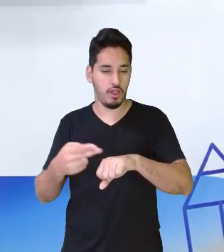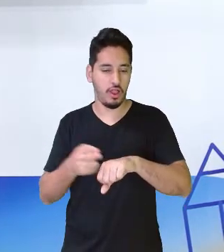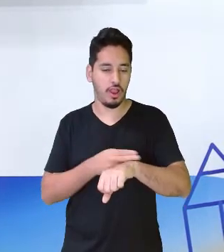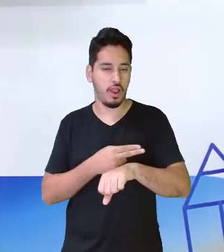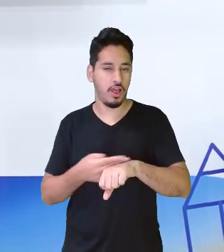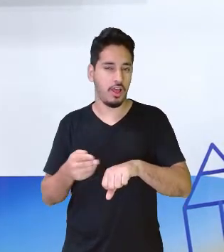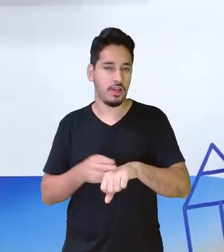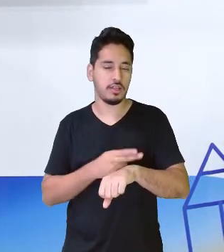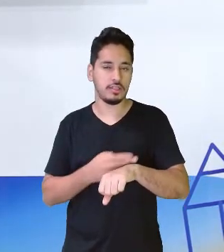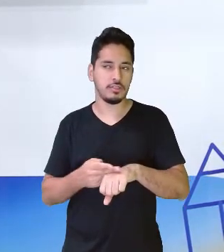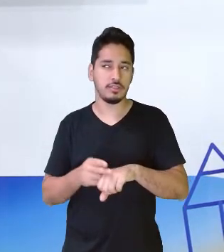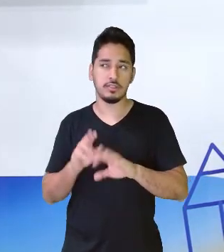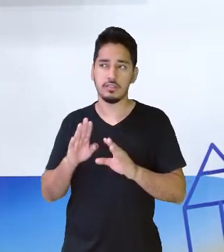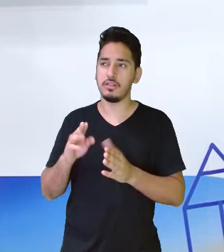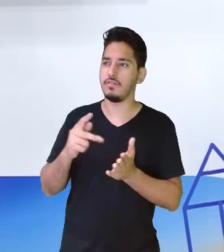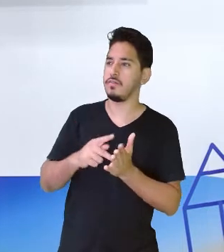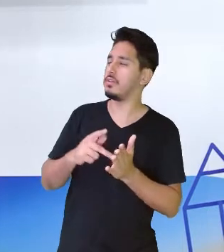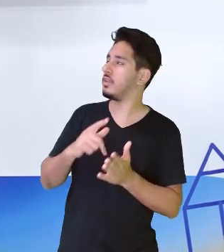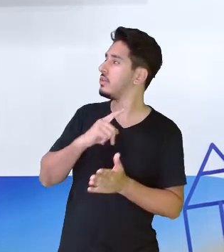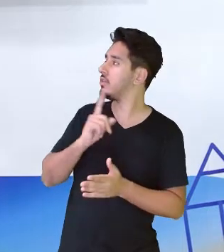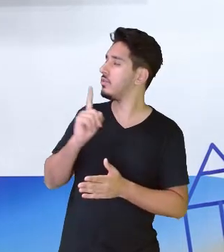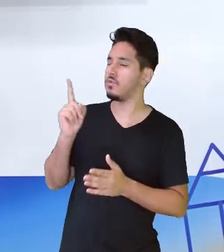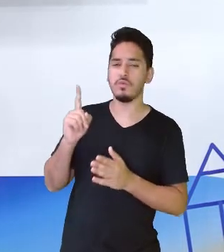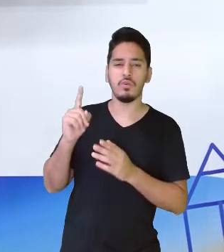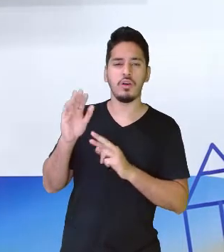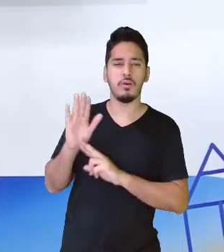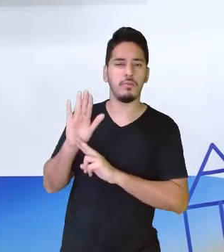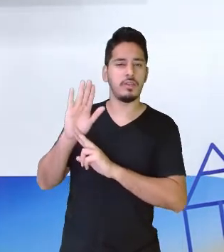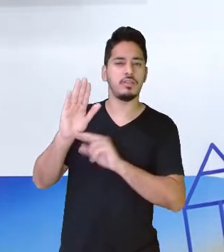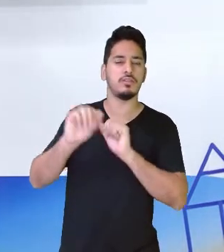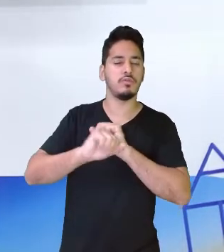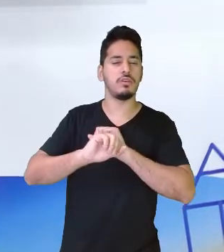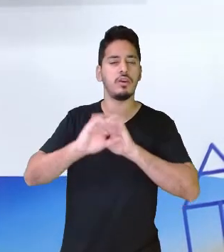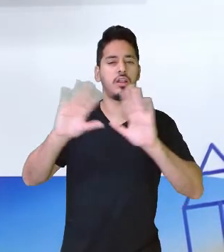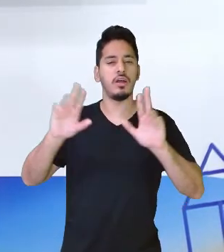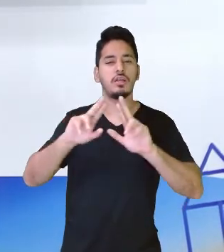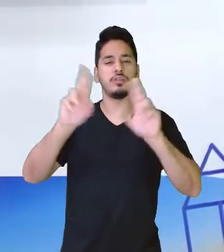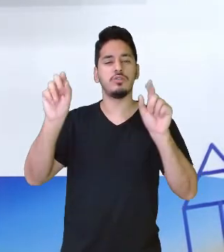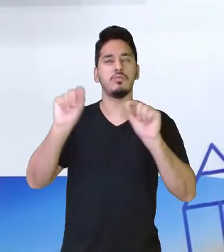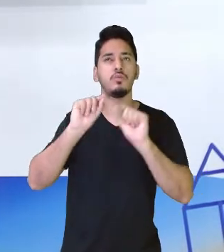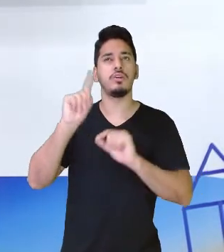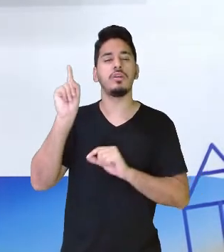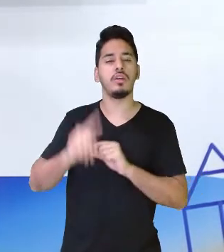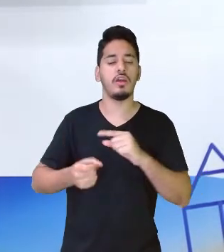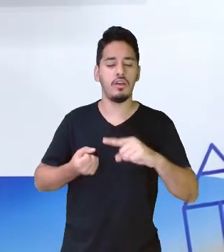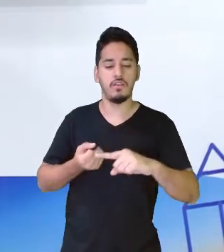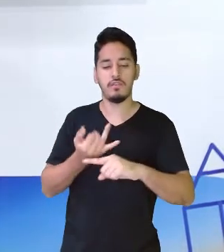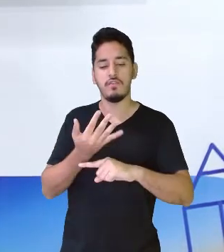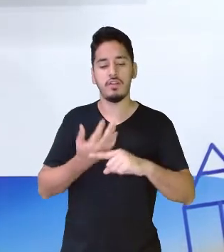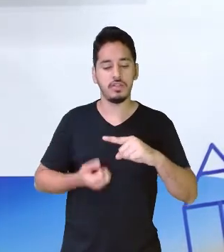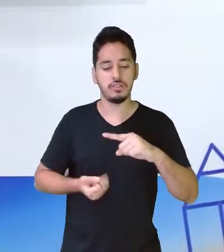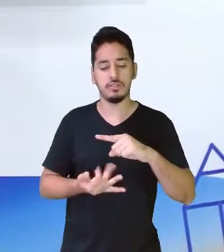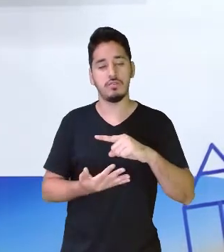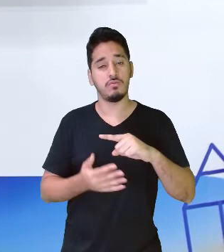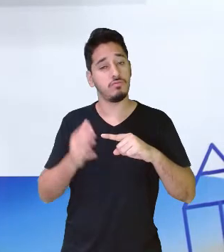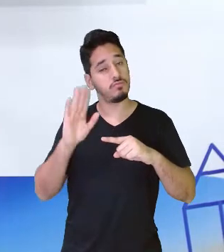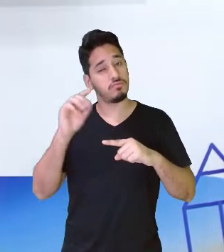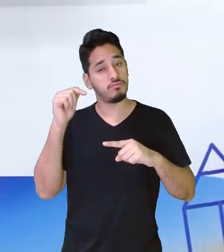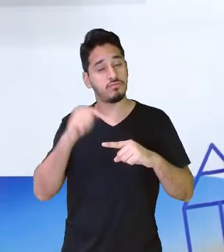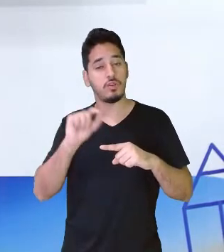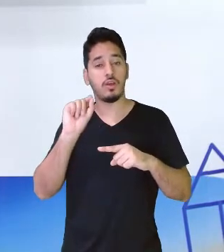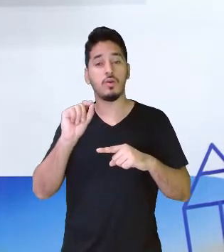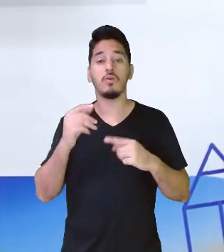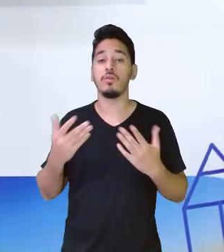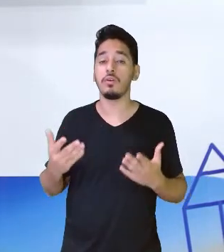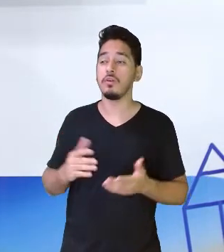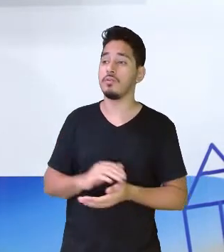mesmo, que na verdade ela tem uma representação clara sobre o que é fração. Fração não é nada mais, nada menos